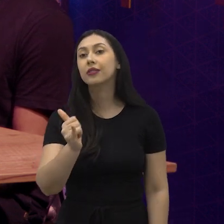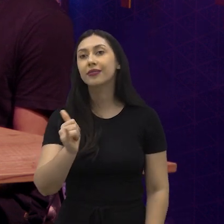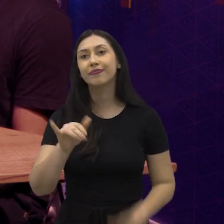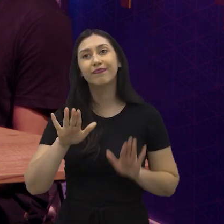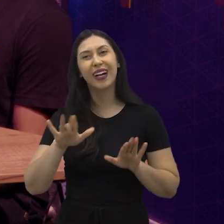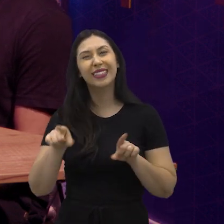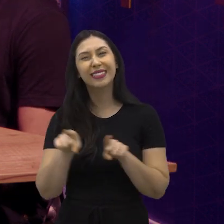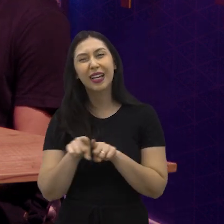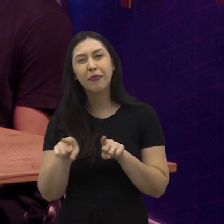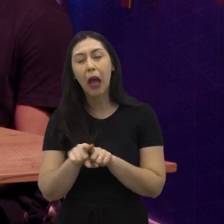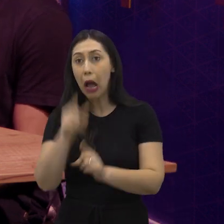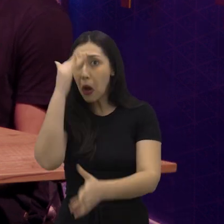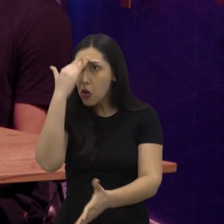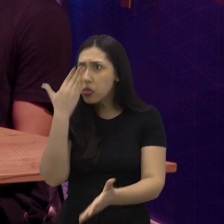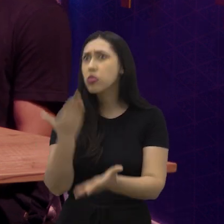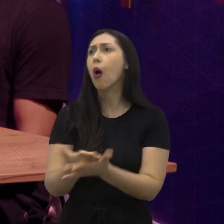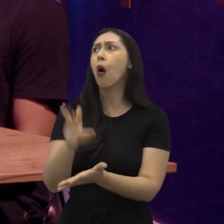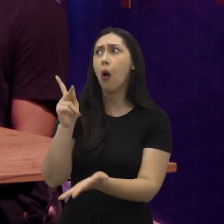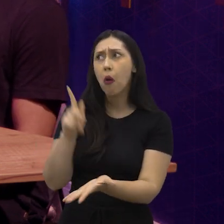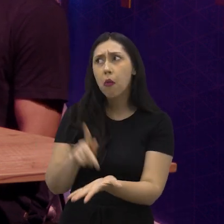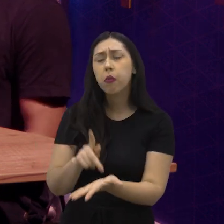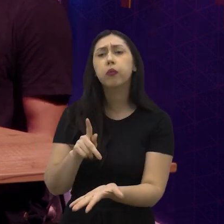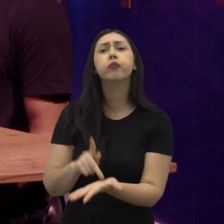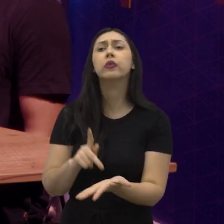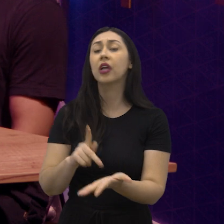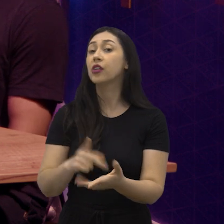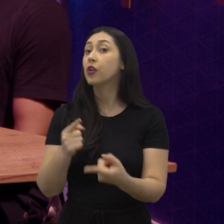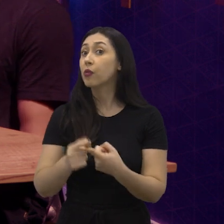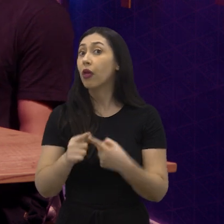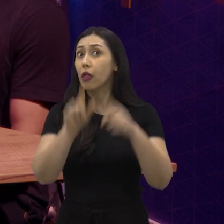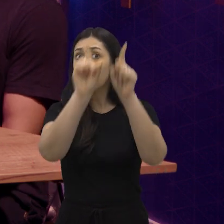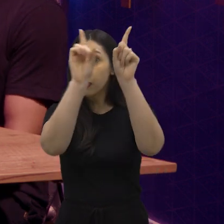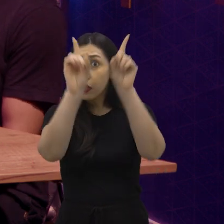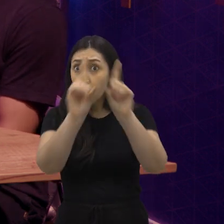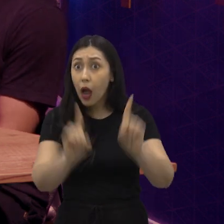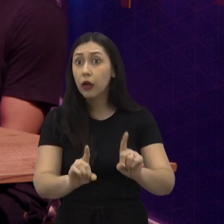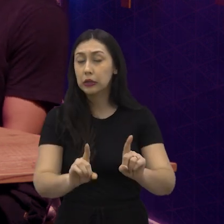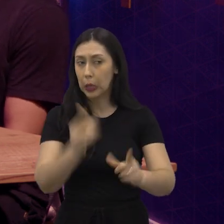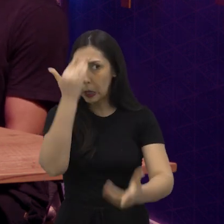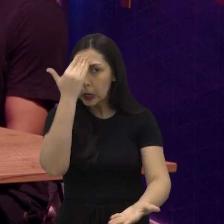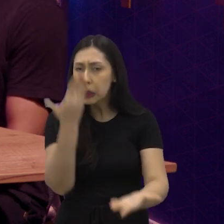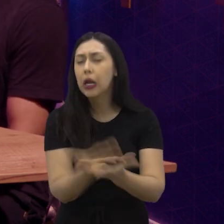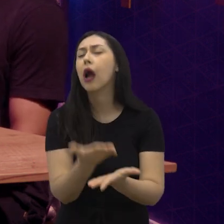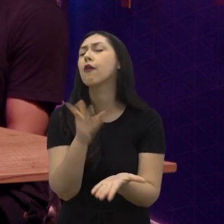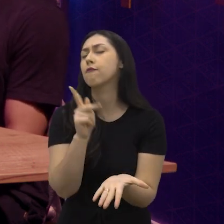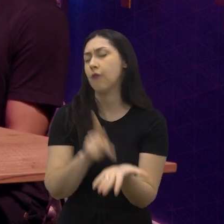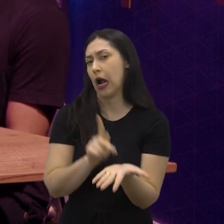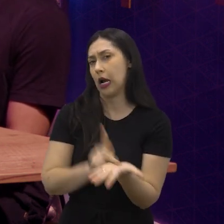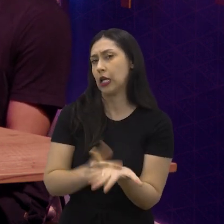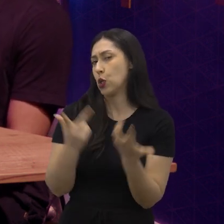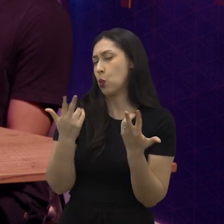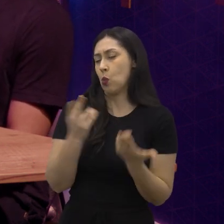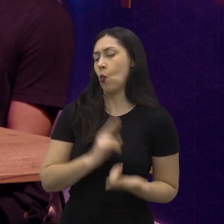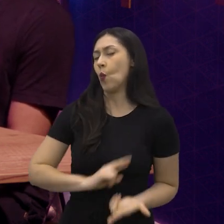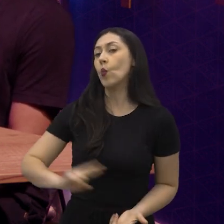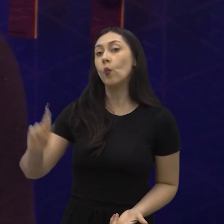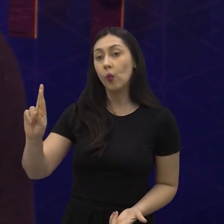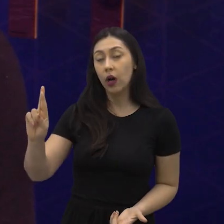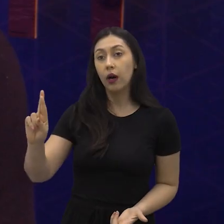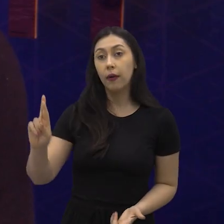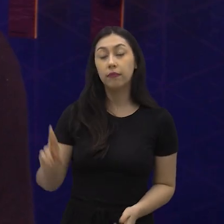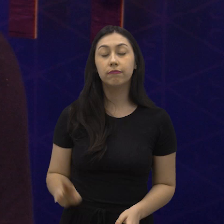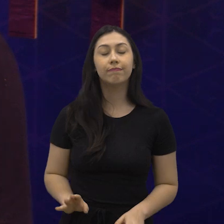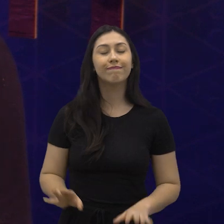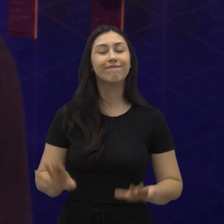era real, né? Era uma história real. Os deuses eram reais para eles, né? Era uma religião.